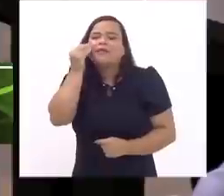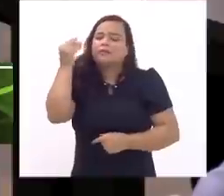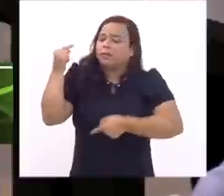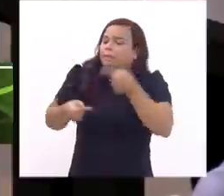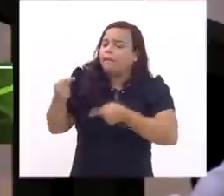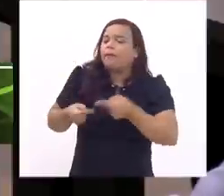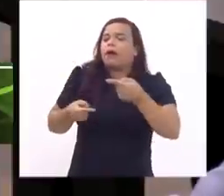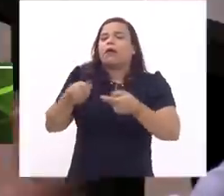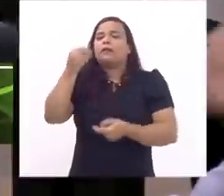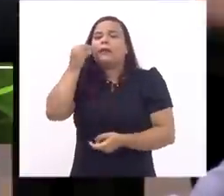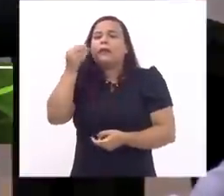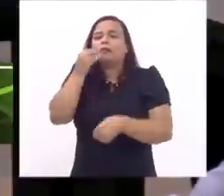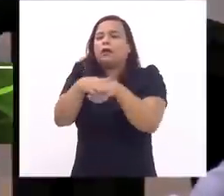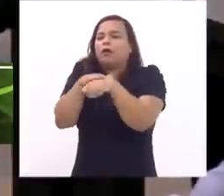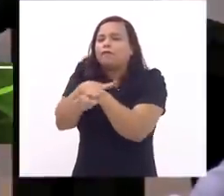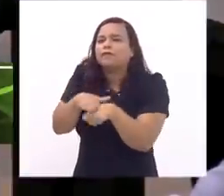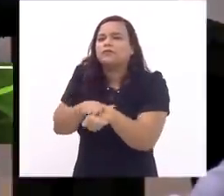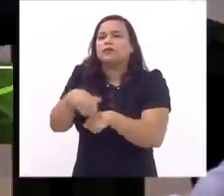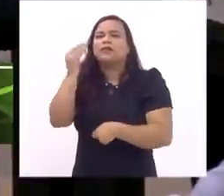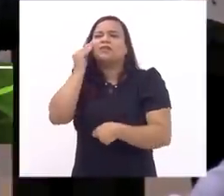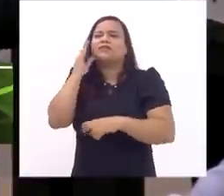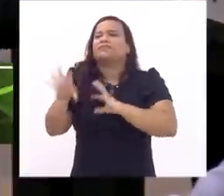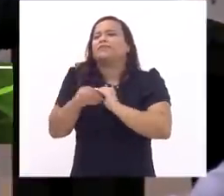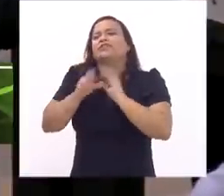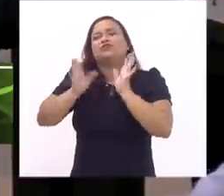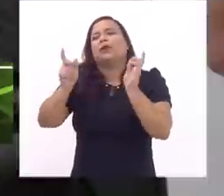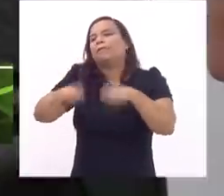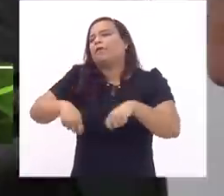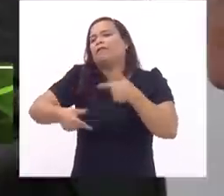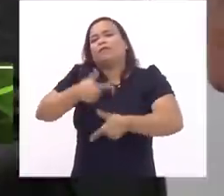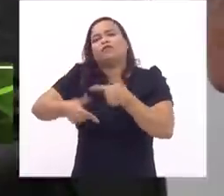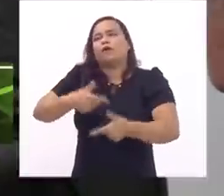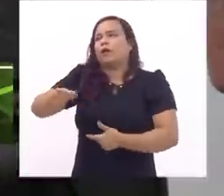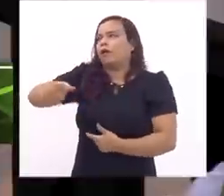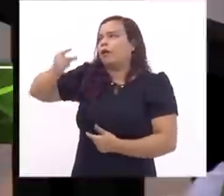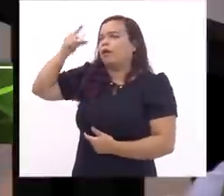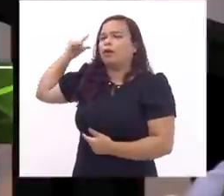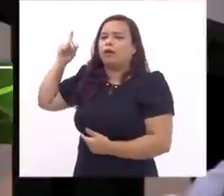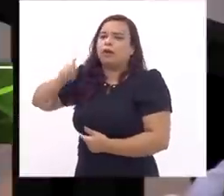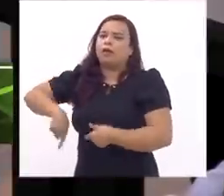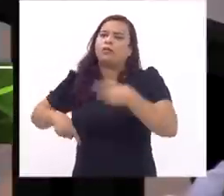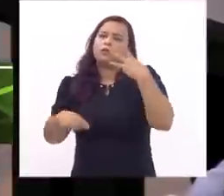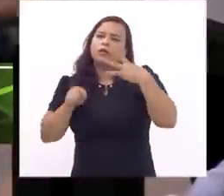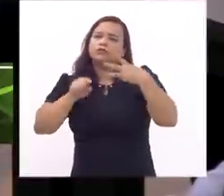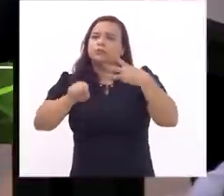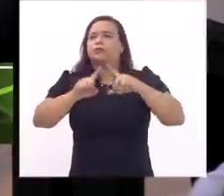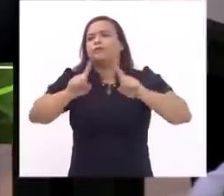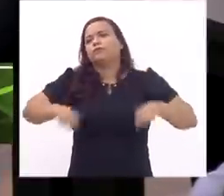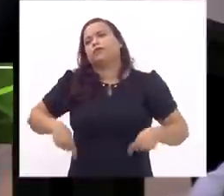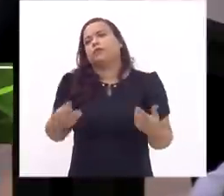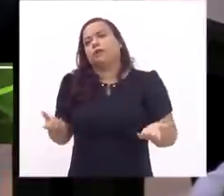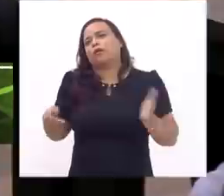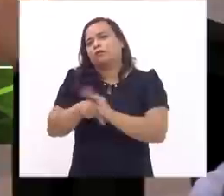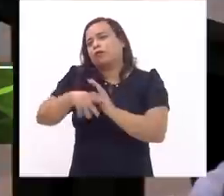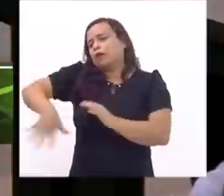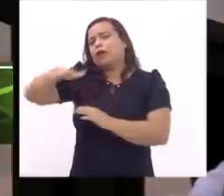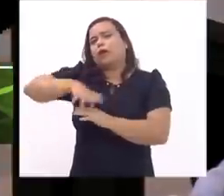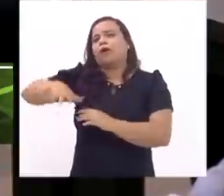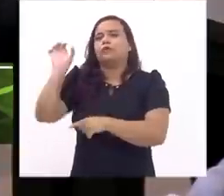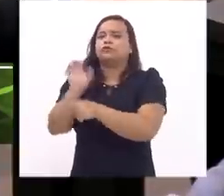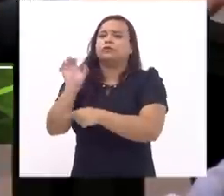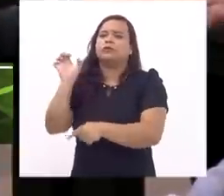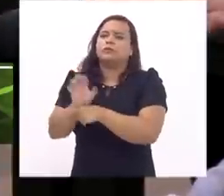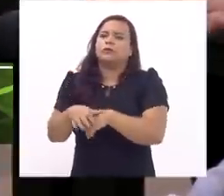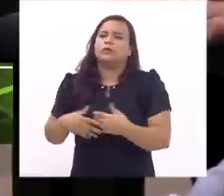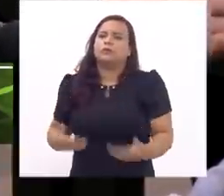tentar agregar, não, o que já poderia estar sendo consolidado há muito tempo. Eu sei, mas são esse papel... São 3 mil funcionários numa máquina hoje estadual, completamente, quase